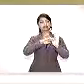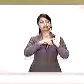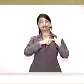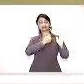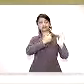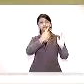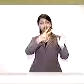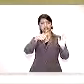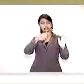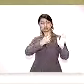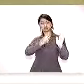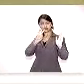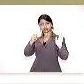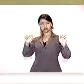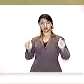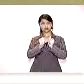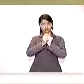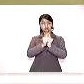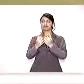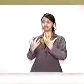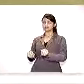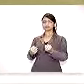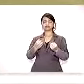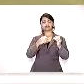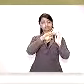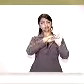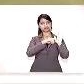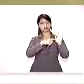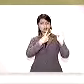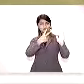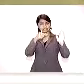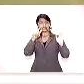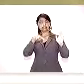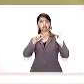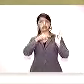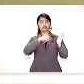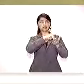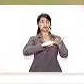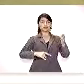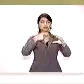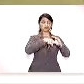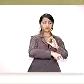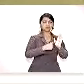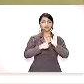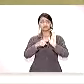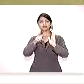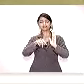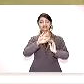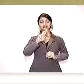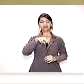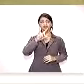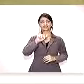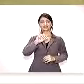28 é regimental o 27 é recursos ordinários ambos o 27 27 recurso da fundação unib